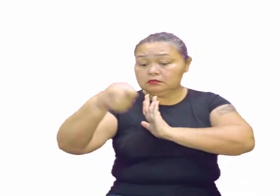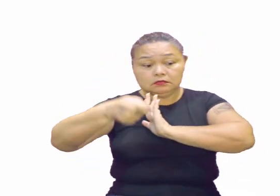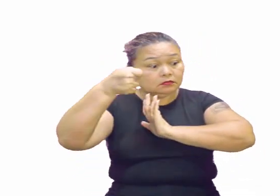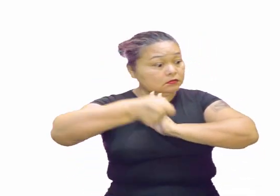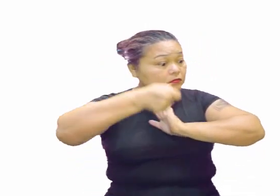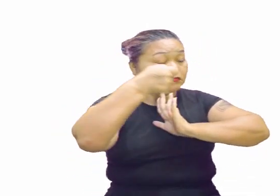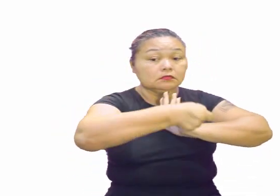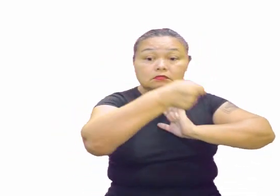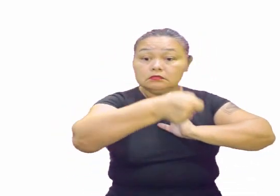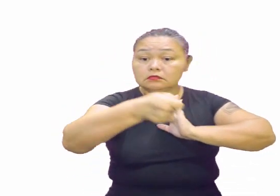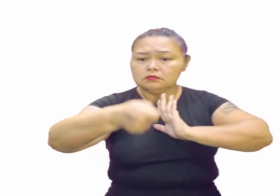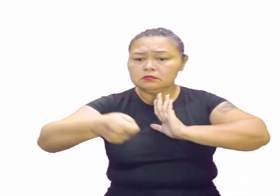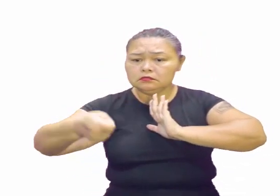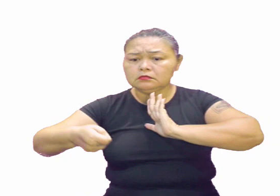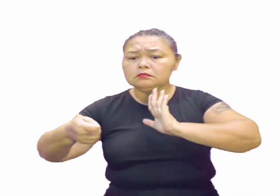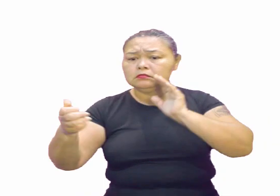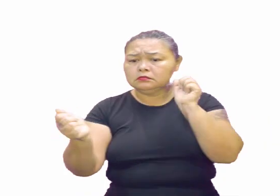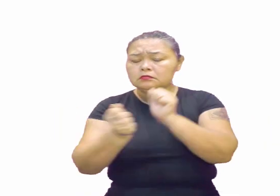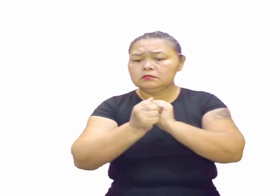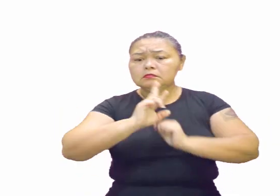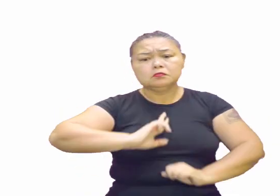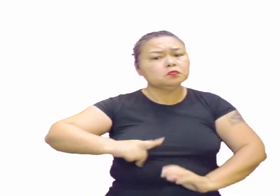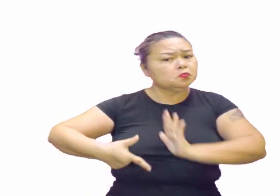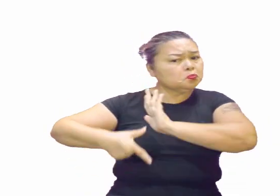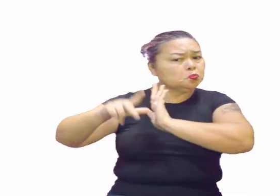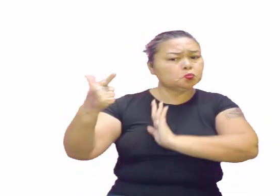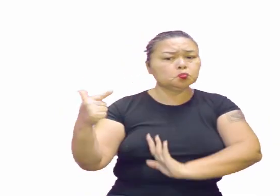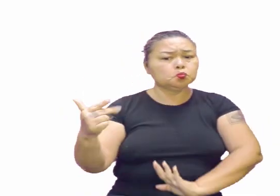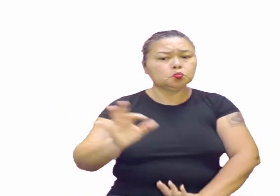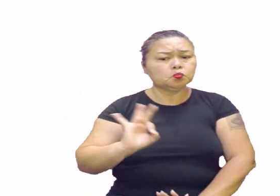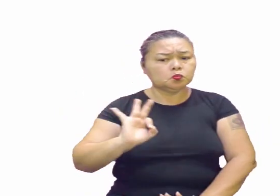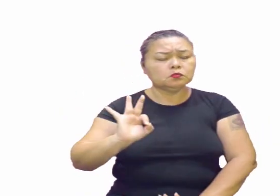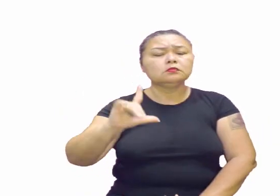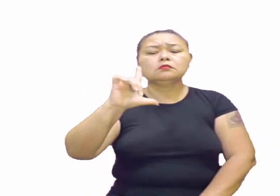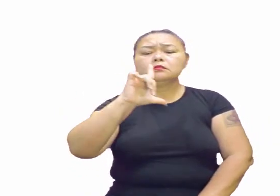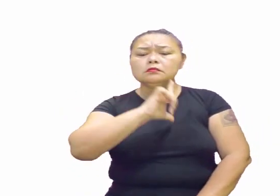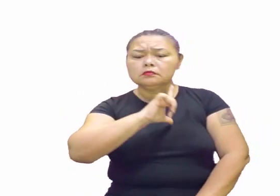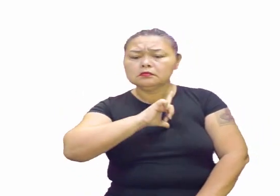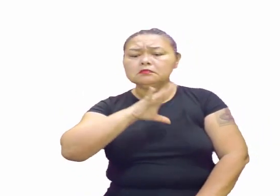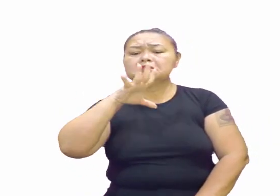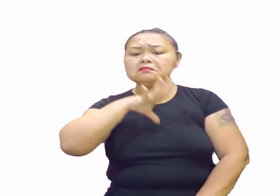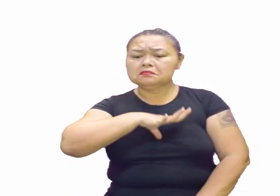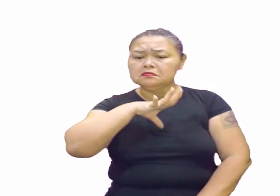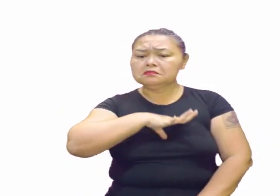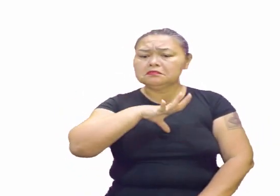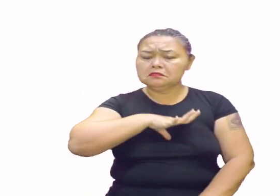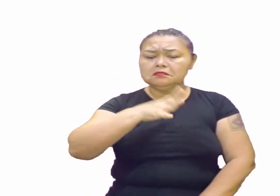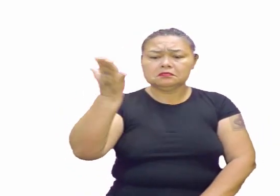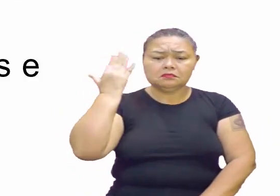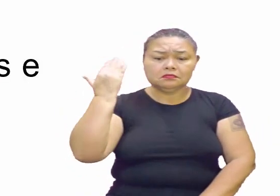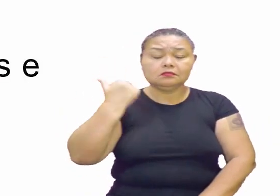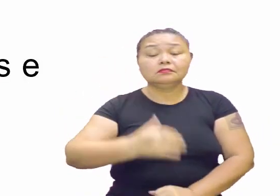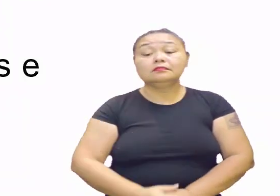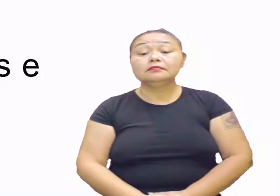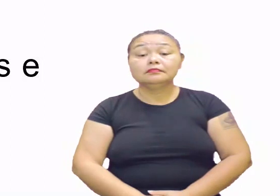em vigor com a República, que não existia antes. Tinha muitos portugueses naquela